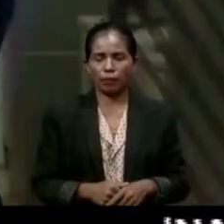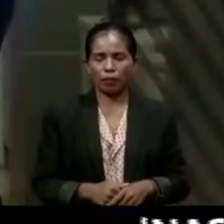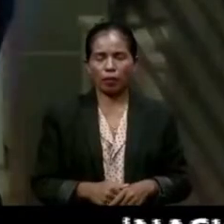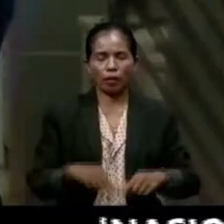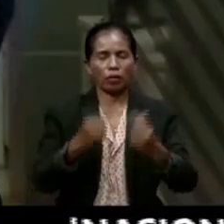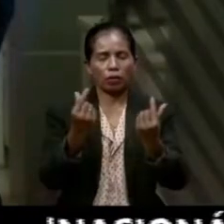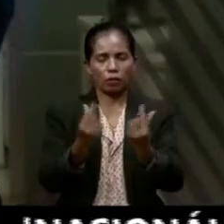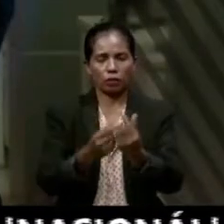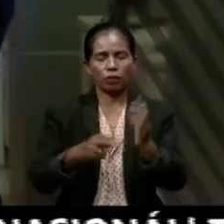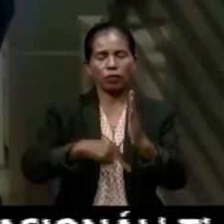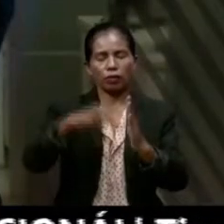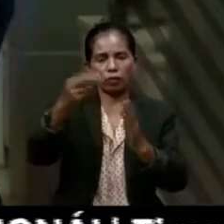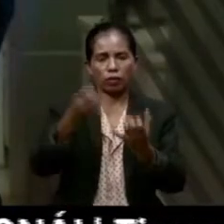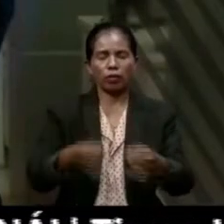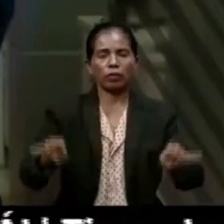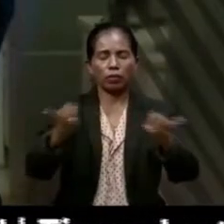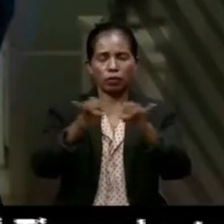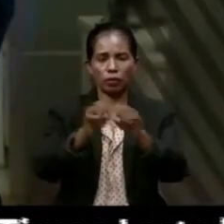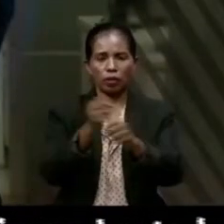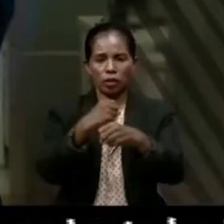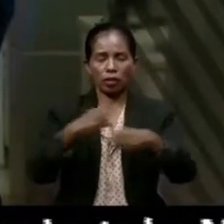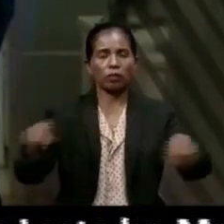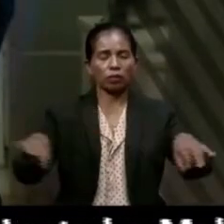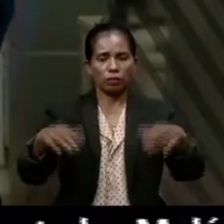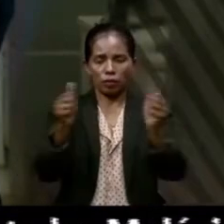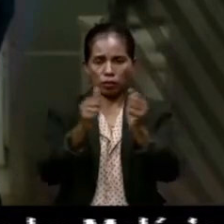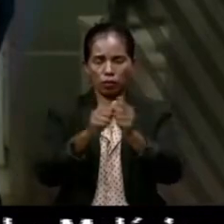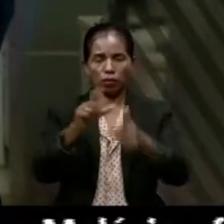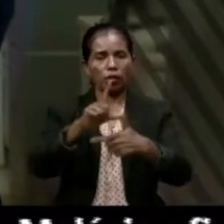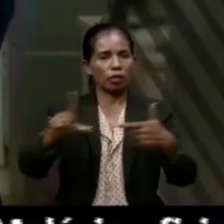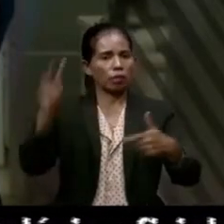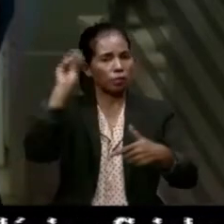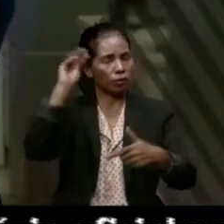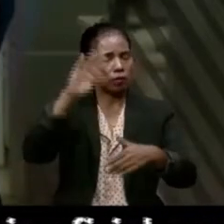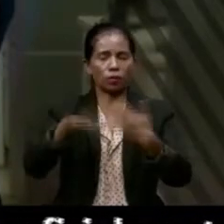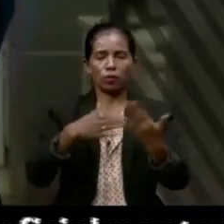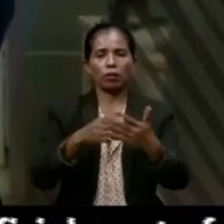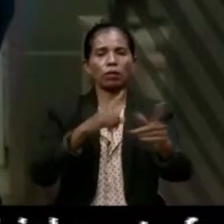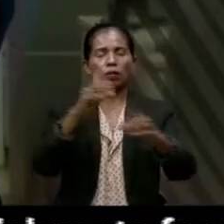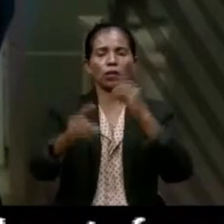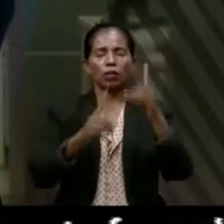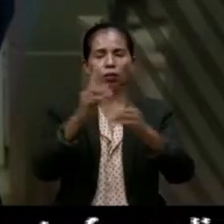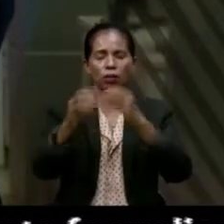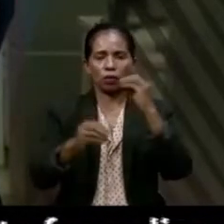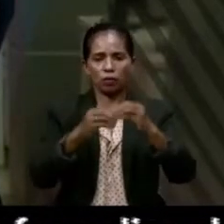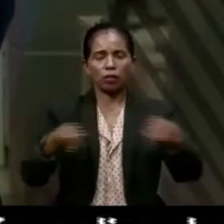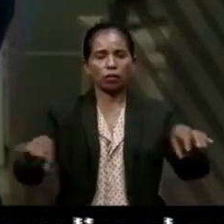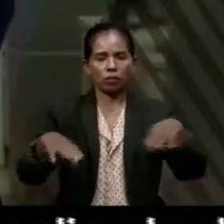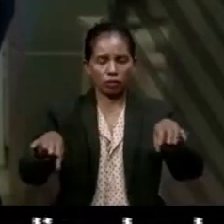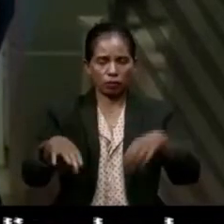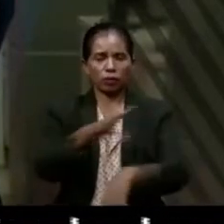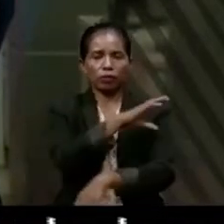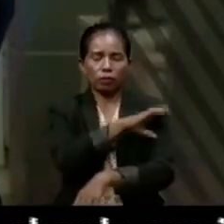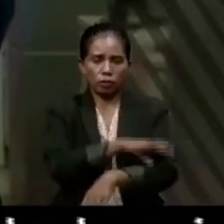Equipa Alto Nível Institucional Hal Coordenação Serviço, Rolinha Ministerial Sire, Colia Conaba Progresso Segurança,